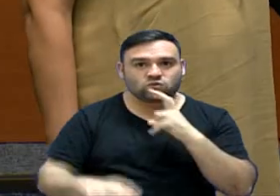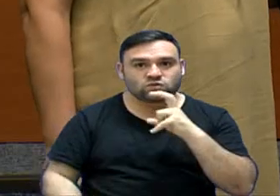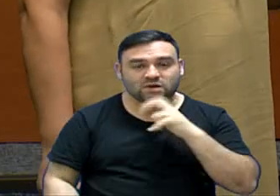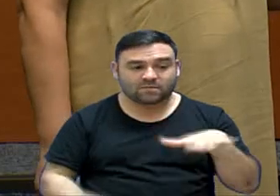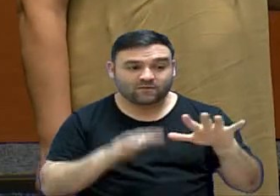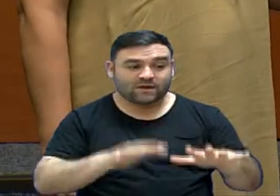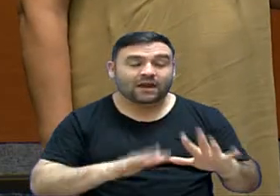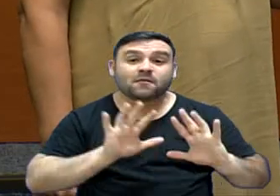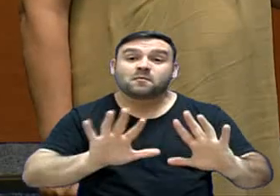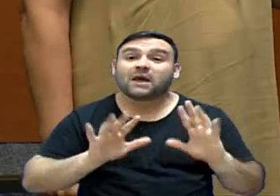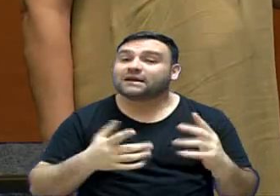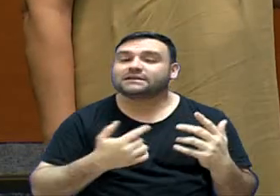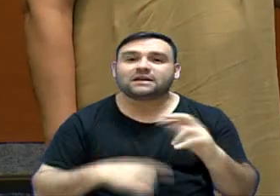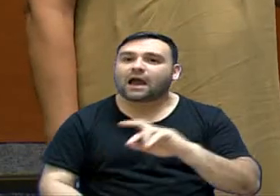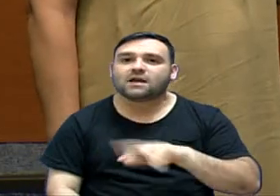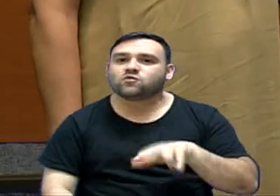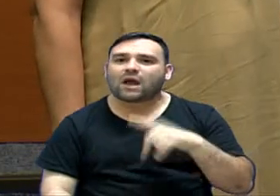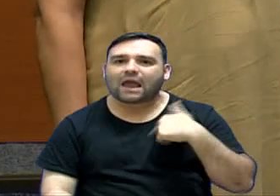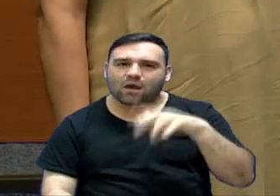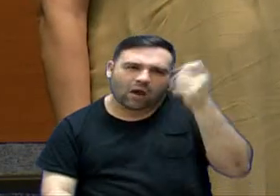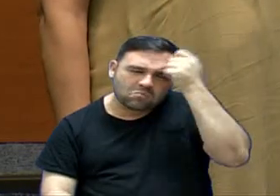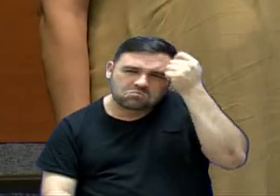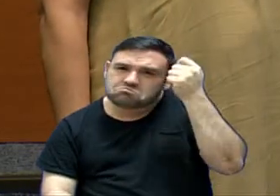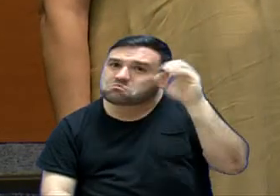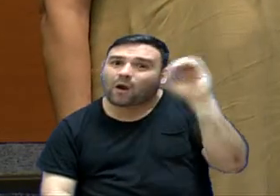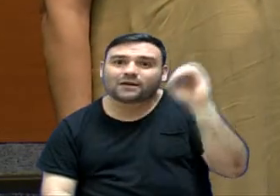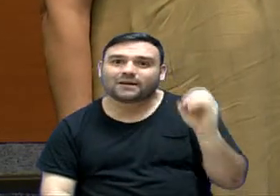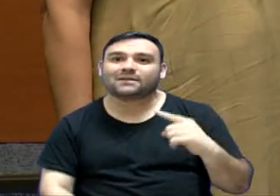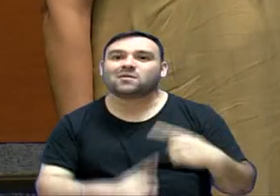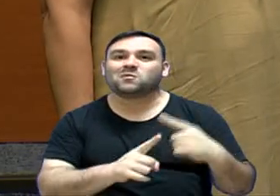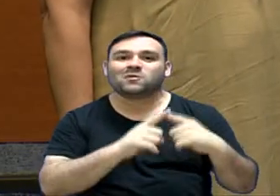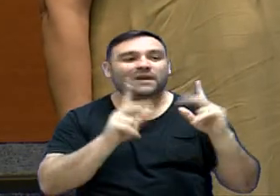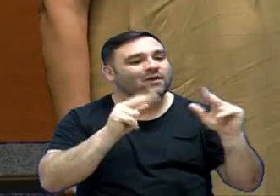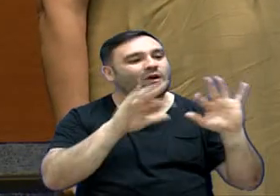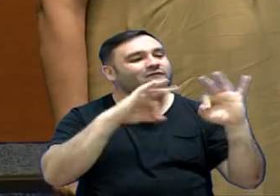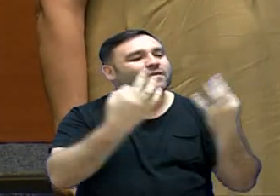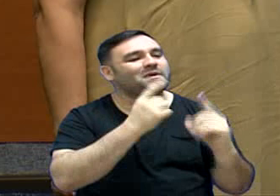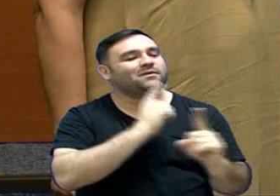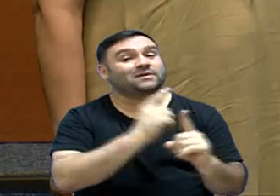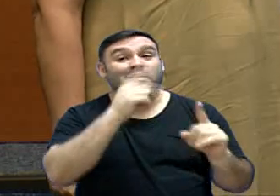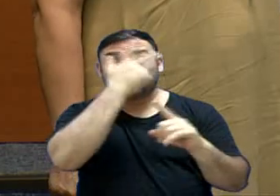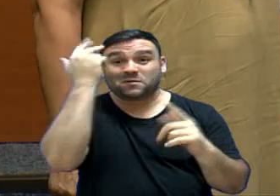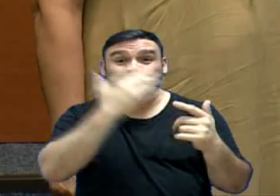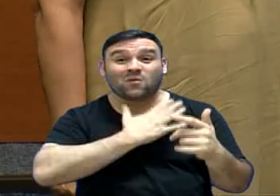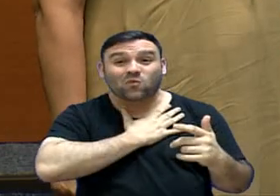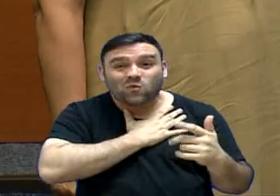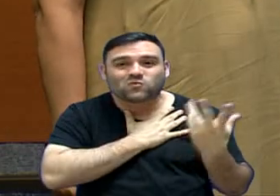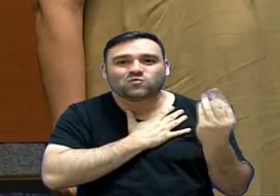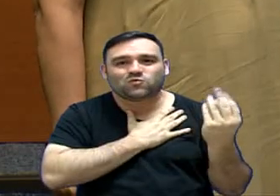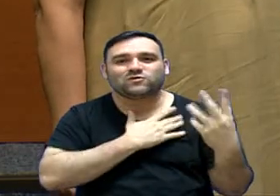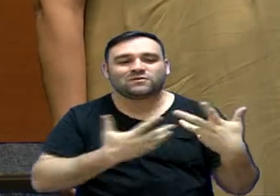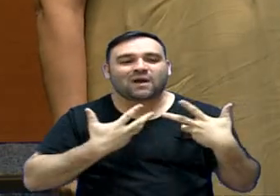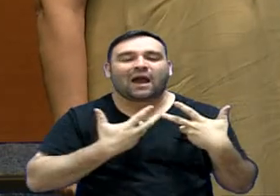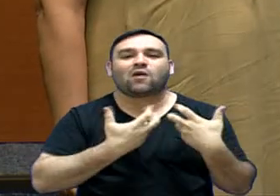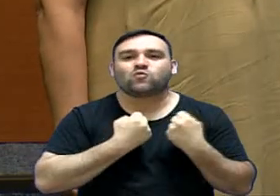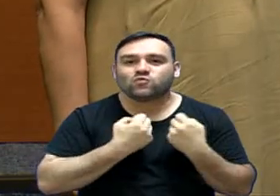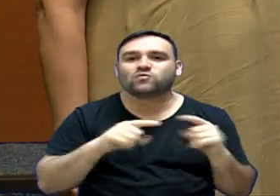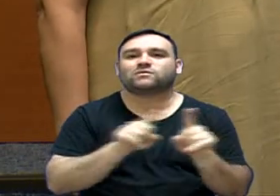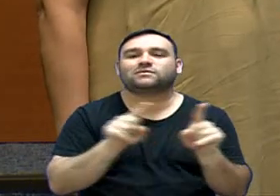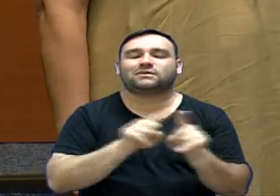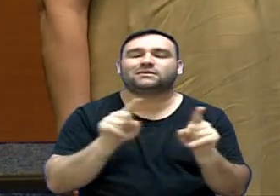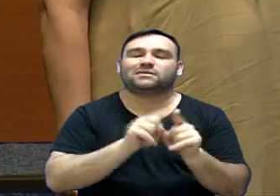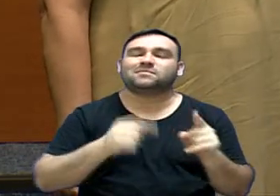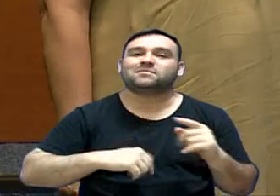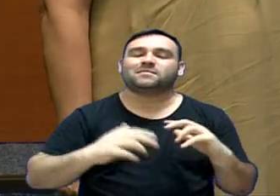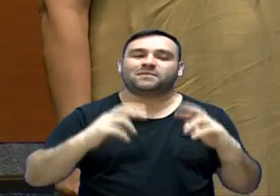Sorocaba, mas não me arrependo, porque eu encontrei uma família, encontrei pessoas queridas que me acolheram, que me